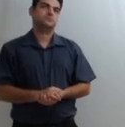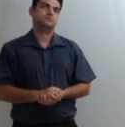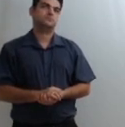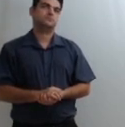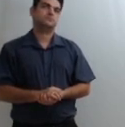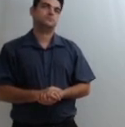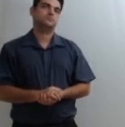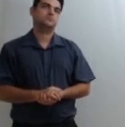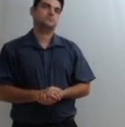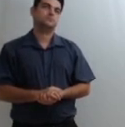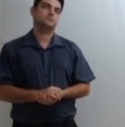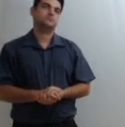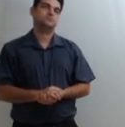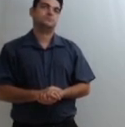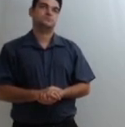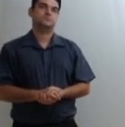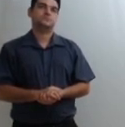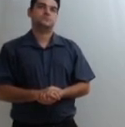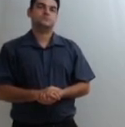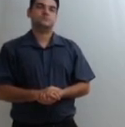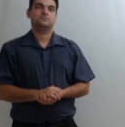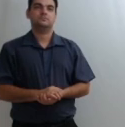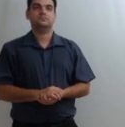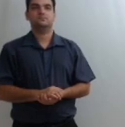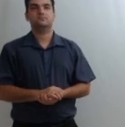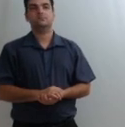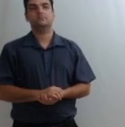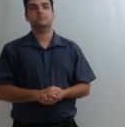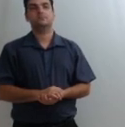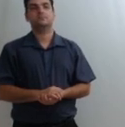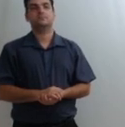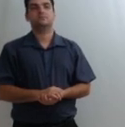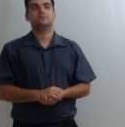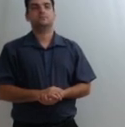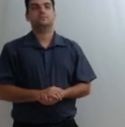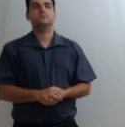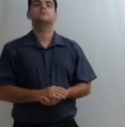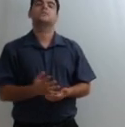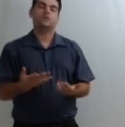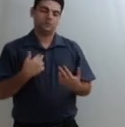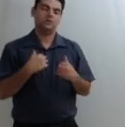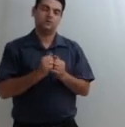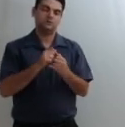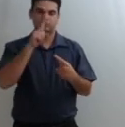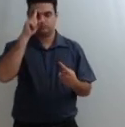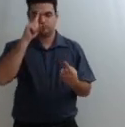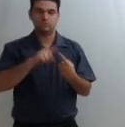Estava tendo uma microfonia, eu cuidei de desligar. Bom, eu acompanho o ilustre relator